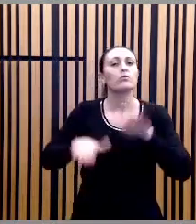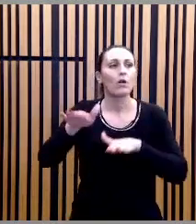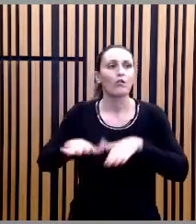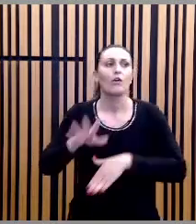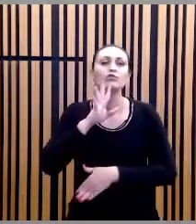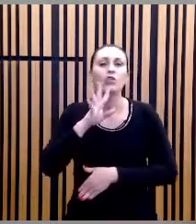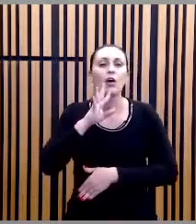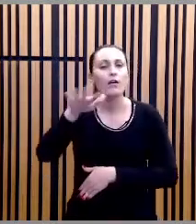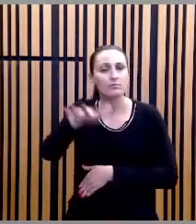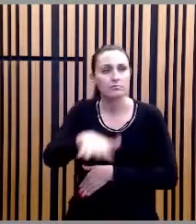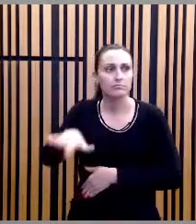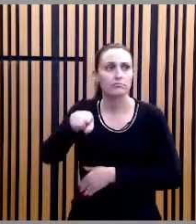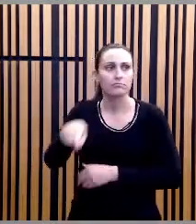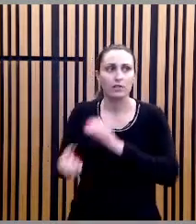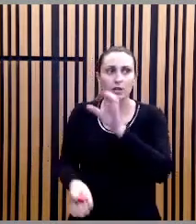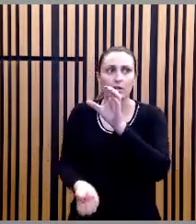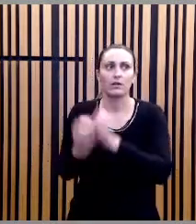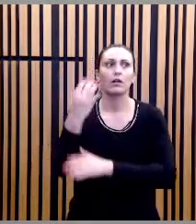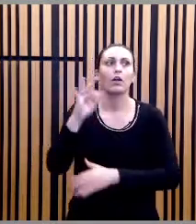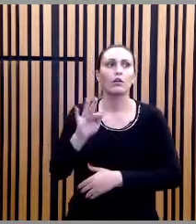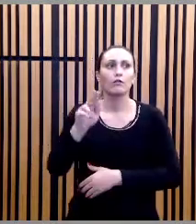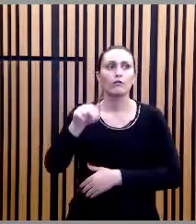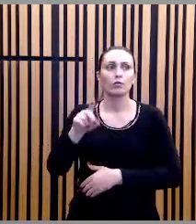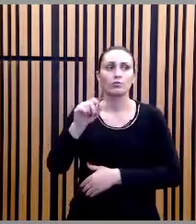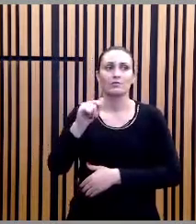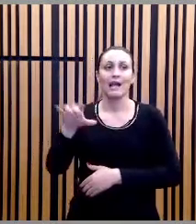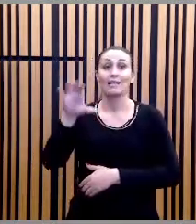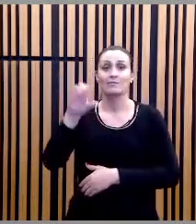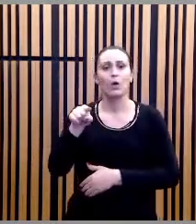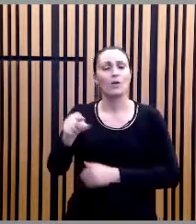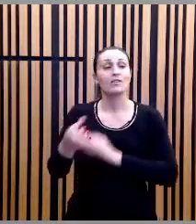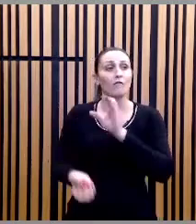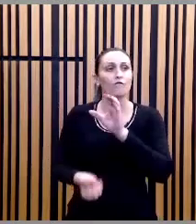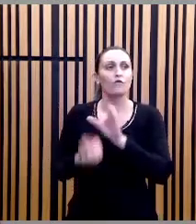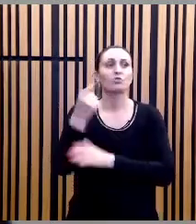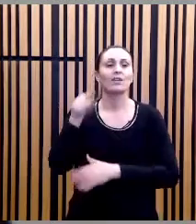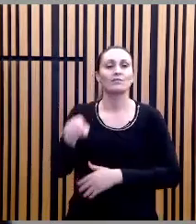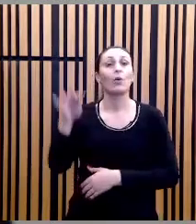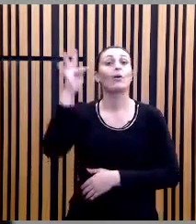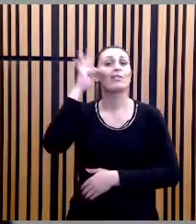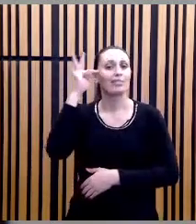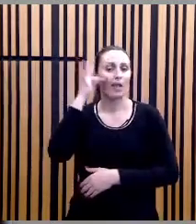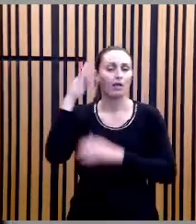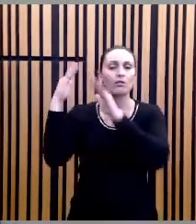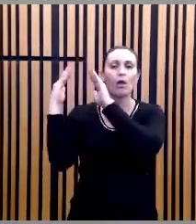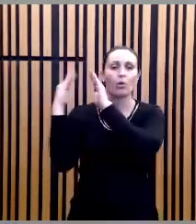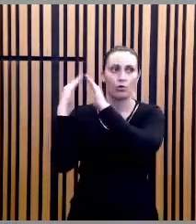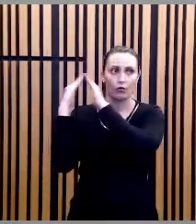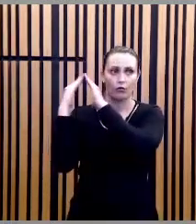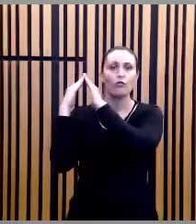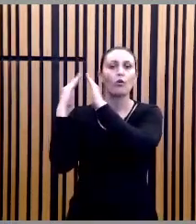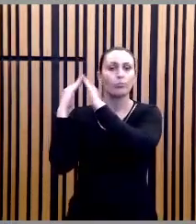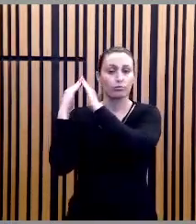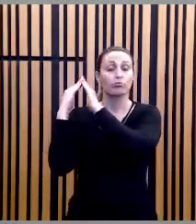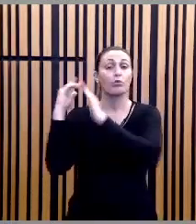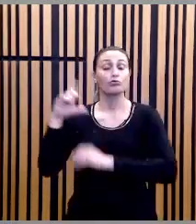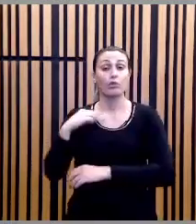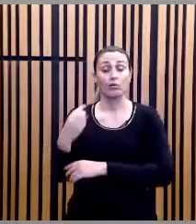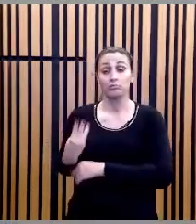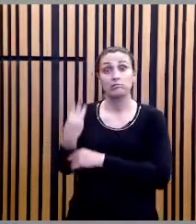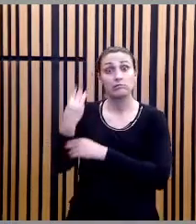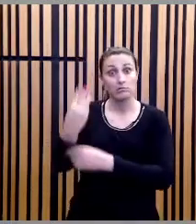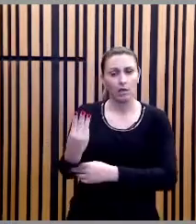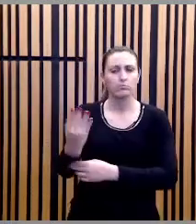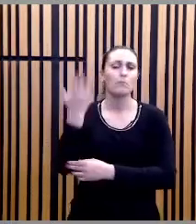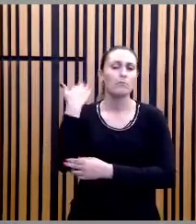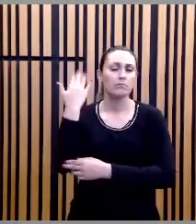conhecem a fundação, já ouviram falar, né? É uma fundação técnica aqui de Novo Hamburgo, e eles eram três estudantes. Na